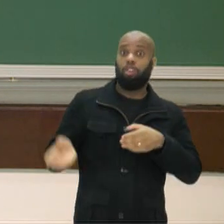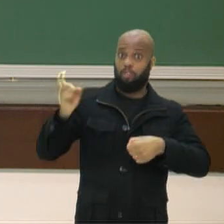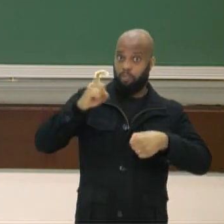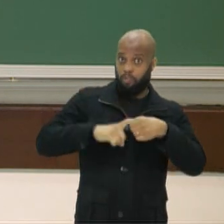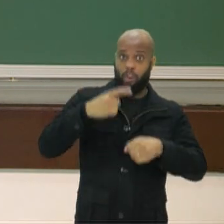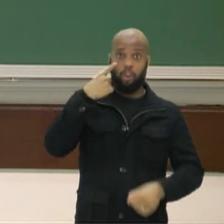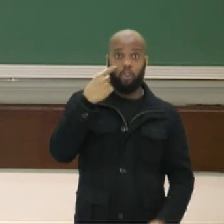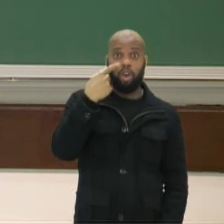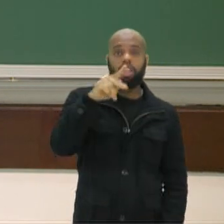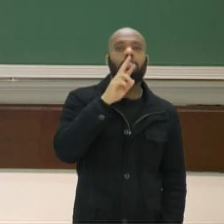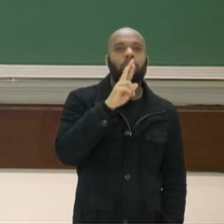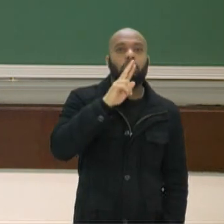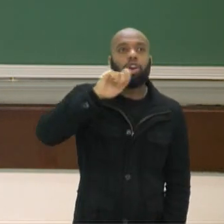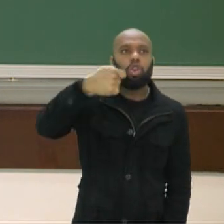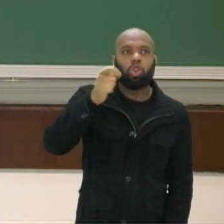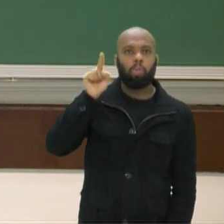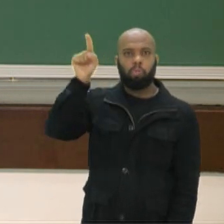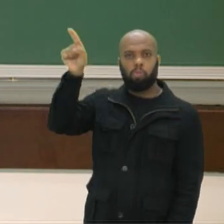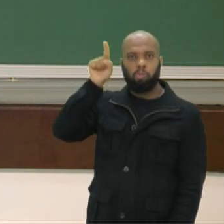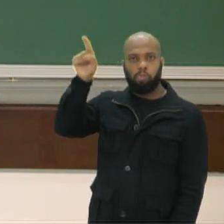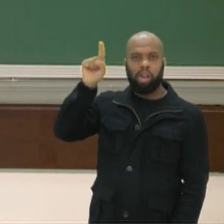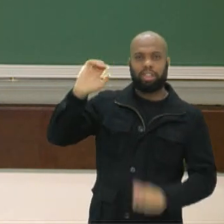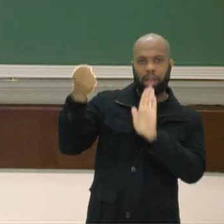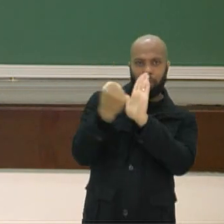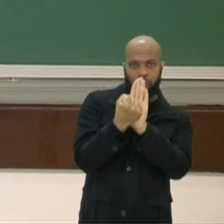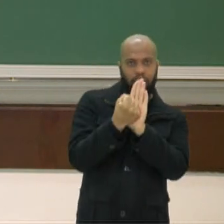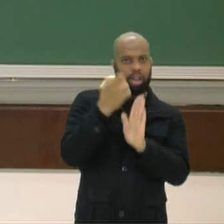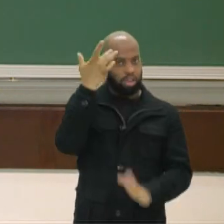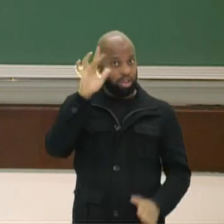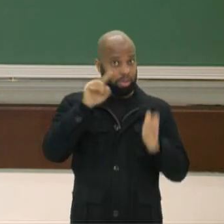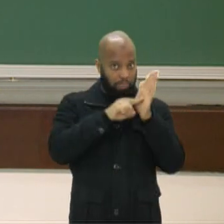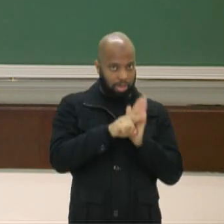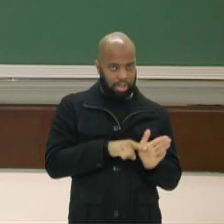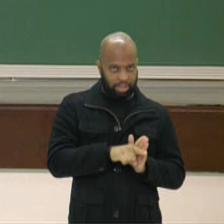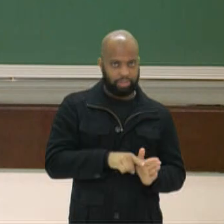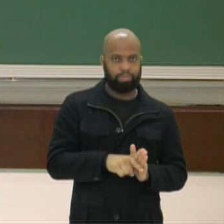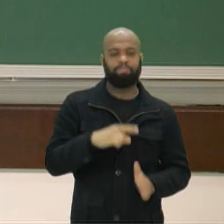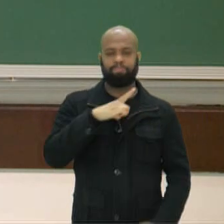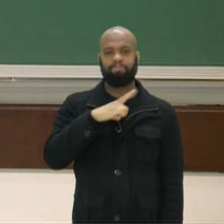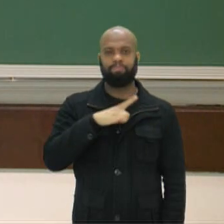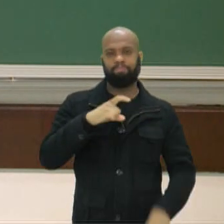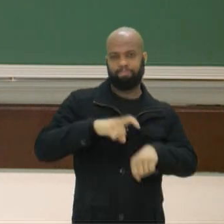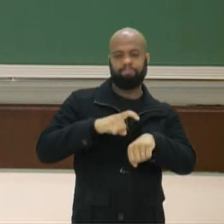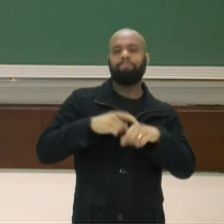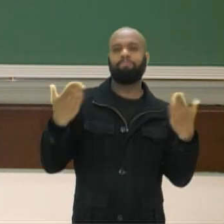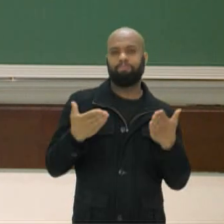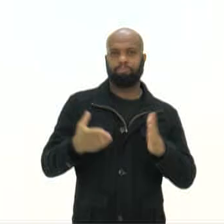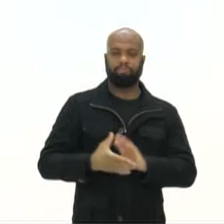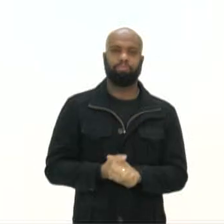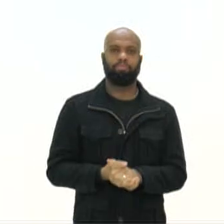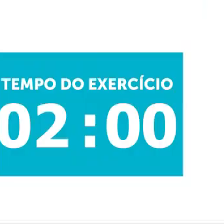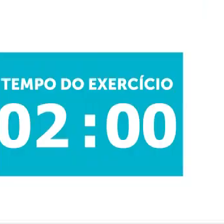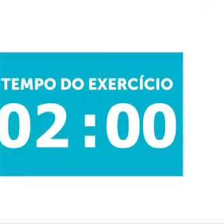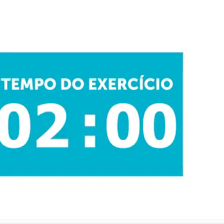respeito do Ancine, né? Caso você não saiba o significado da sigla, e daí a gente já volta para a gente poder conversar. Bora lá.